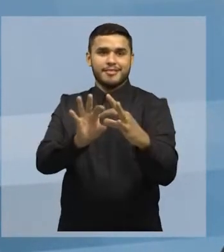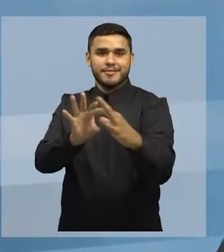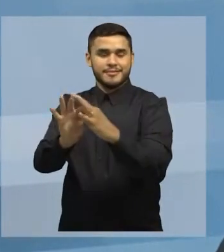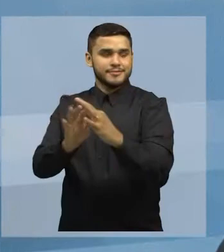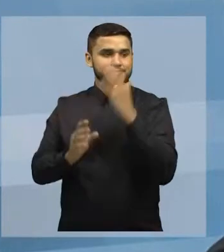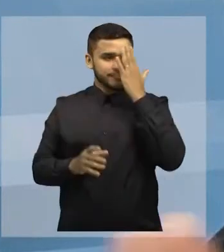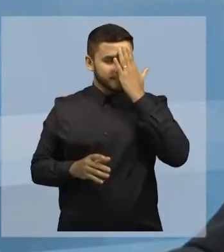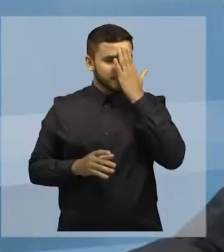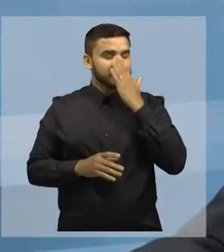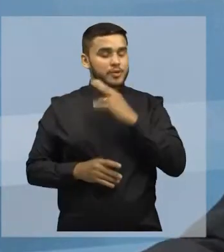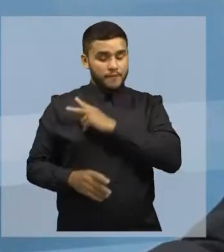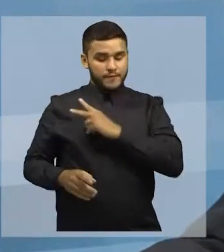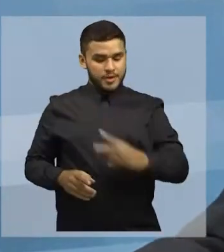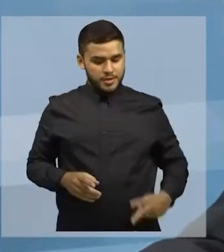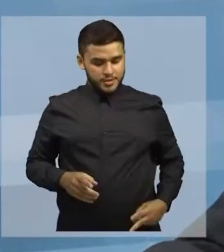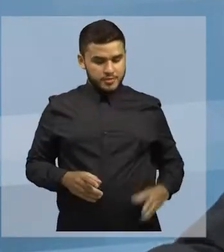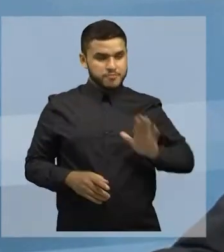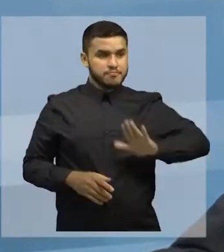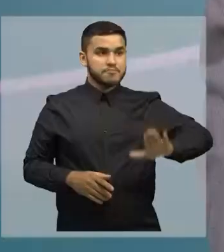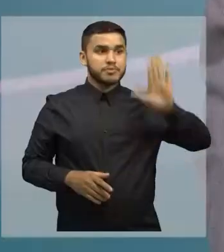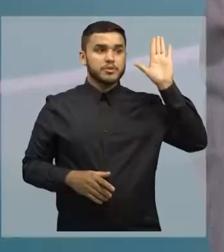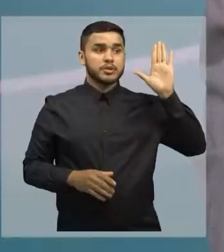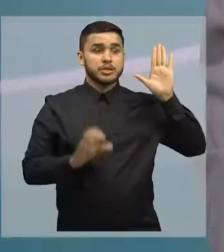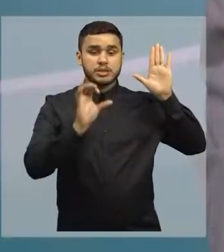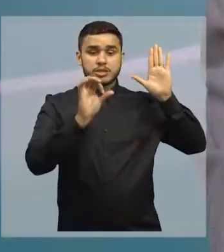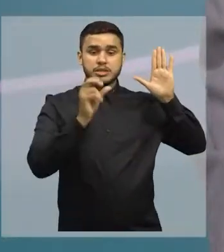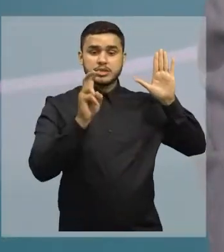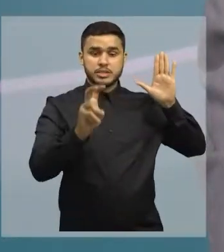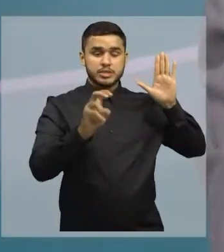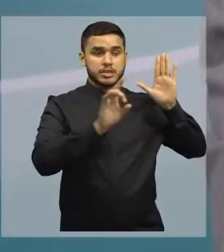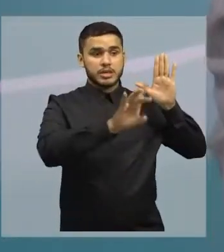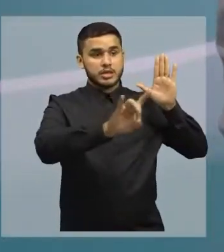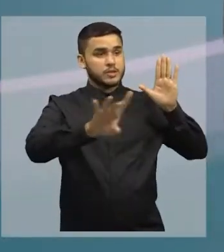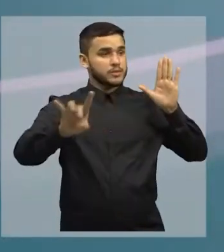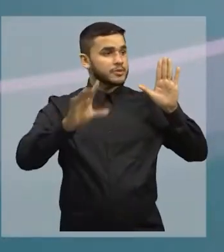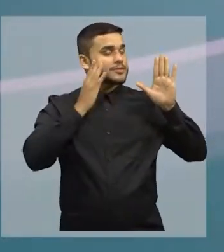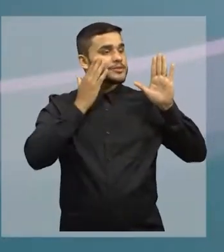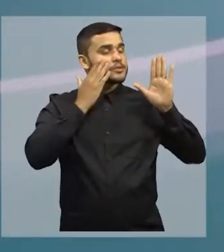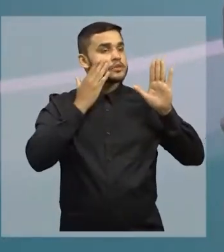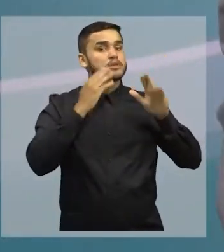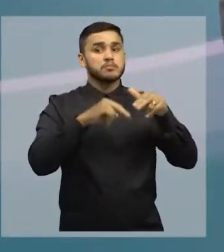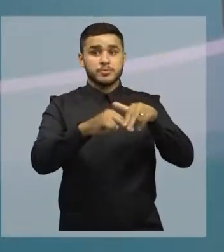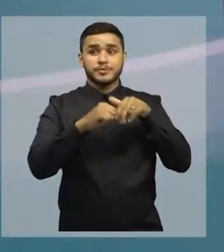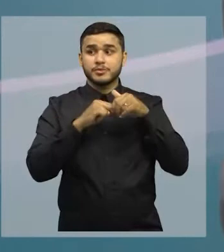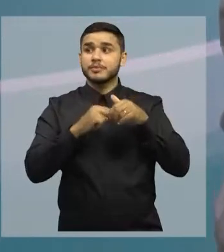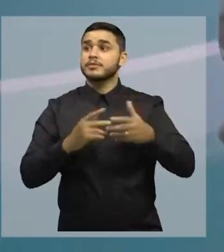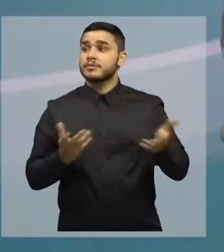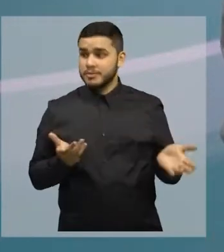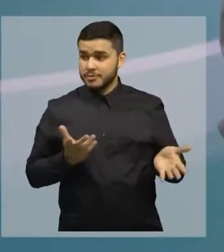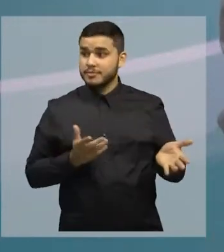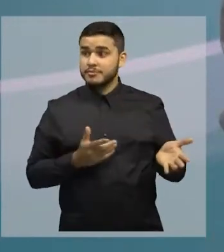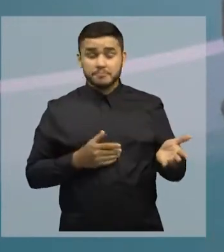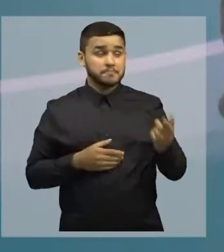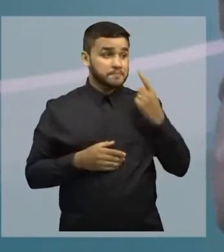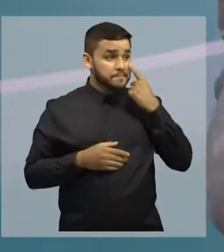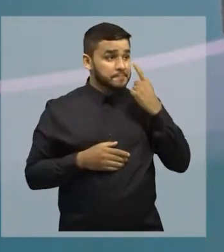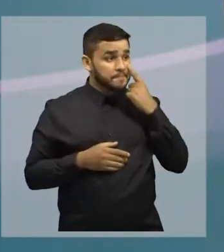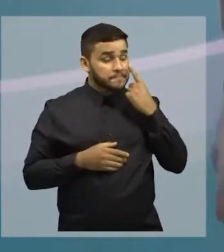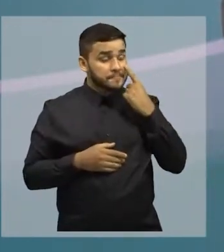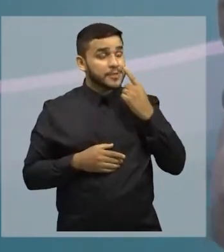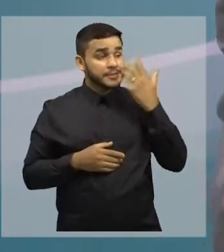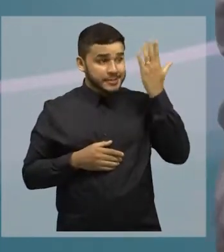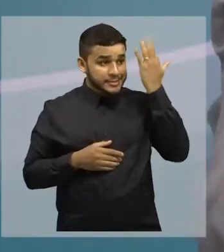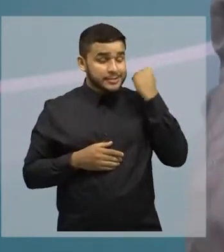grandes coligações. Então, é um teste também para a gente saber como é que vai... Quando você vai montar esses cenários, a impossibilidade de